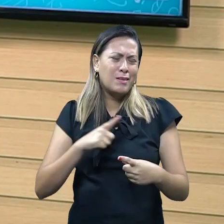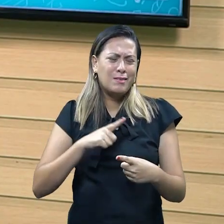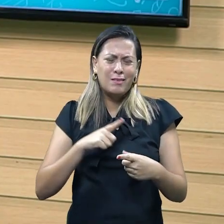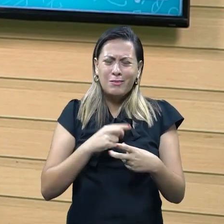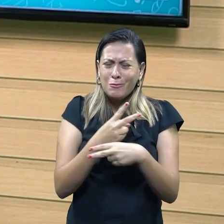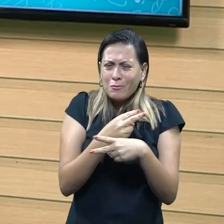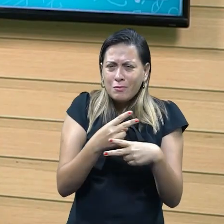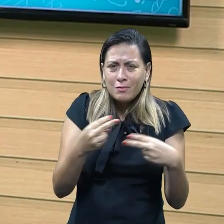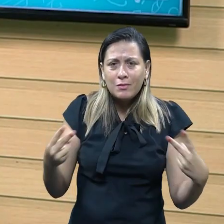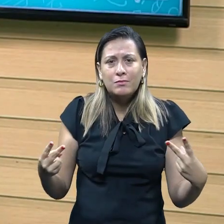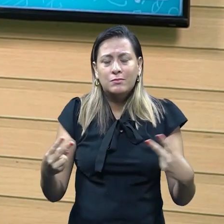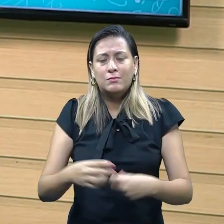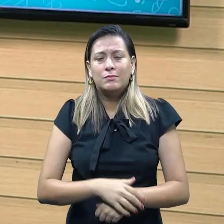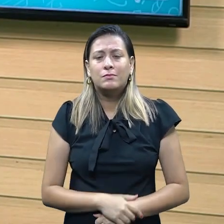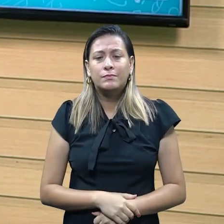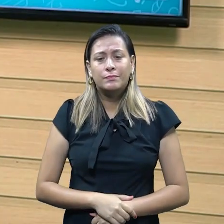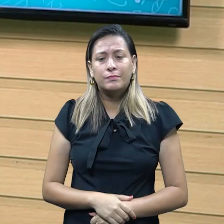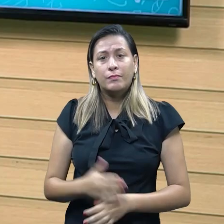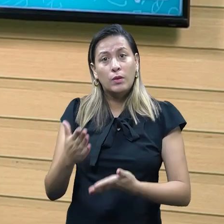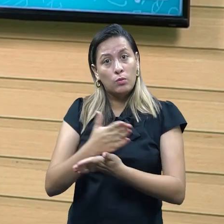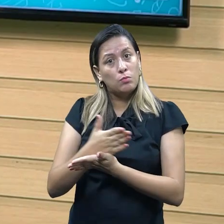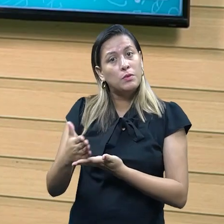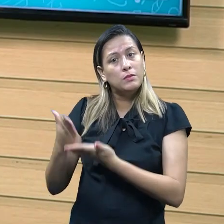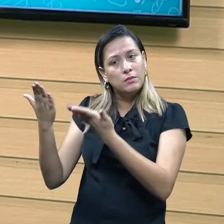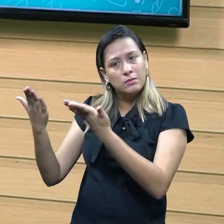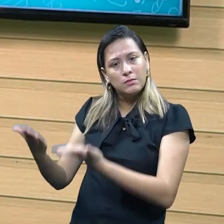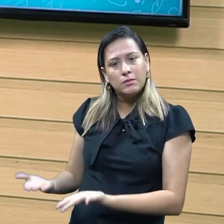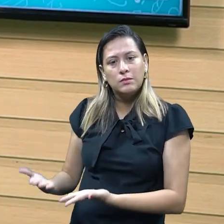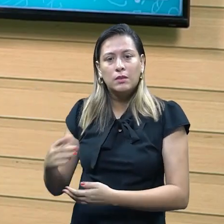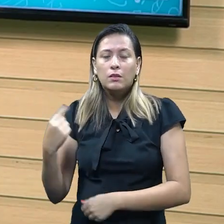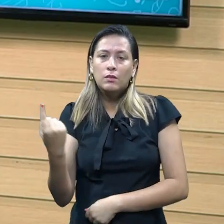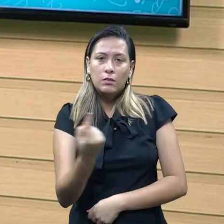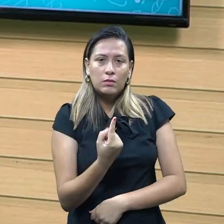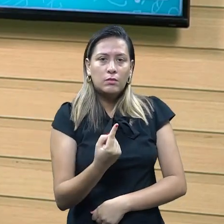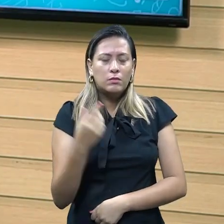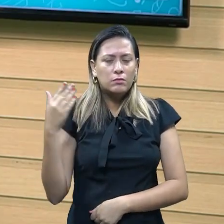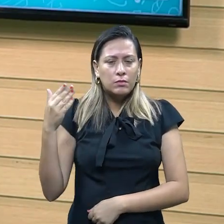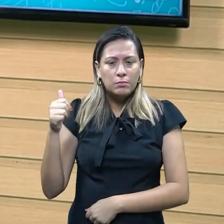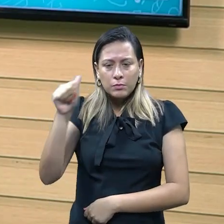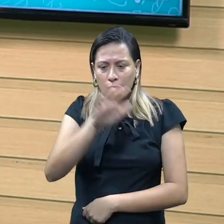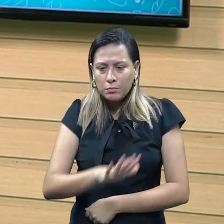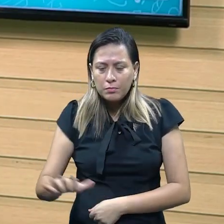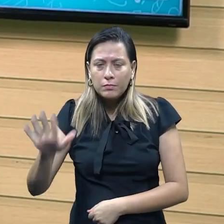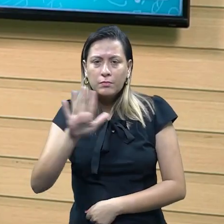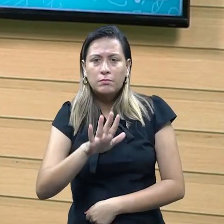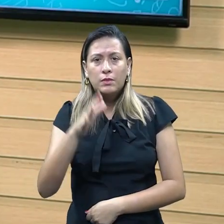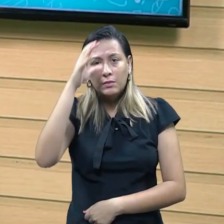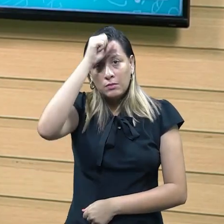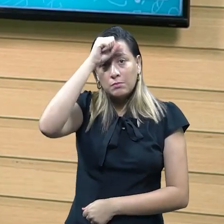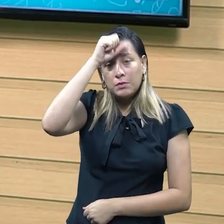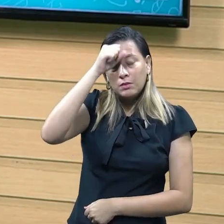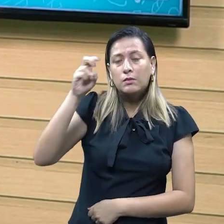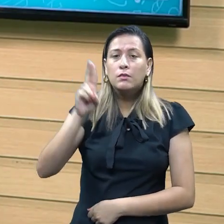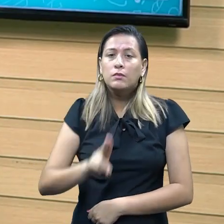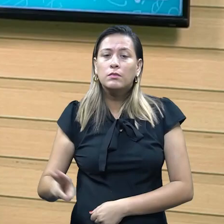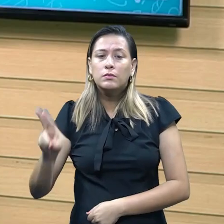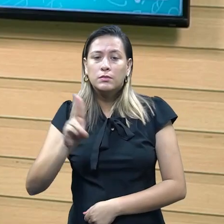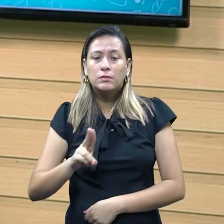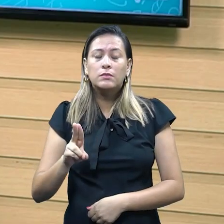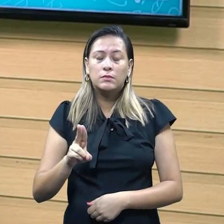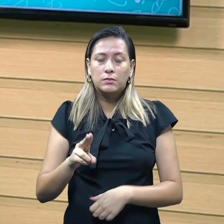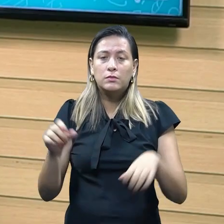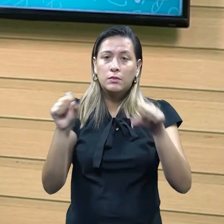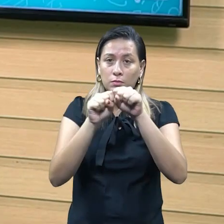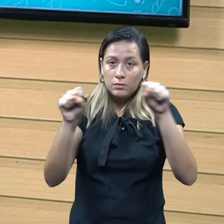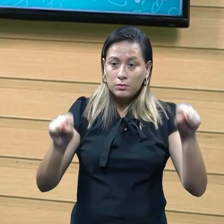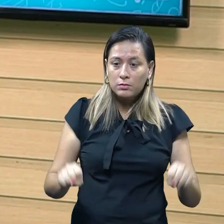CAD. A partir desse aqui, nós vamos entrar no ambiente que a gente vai aprender como utilizar o